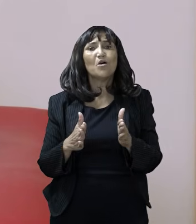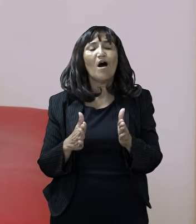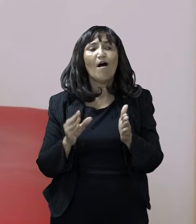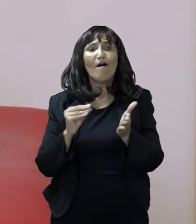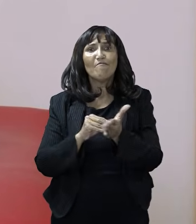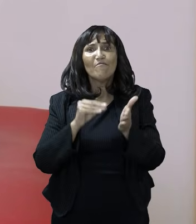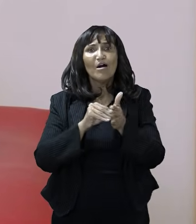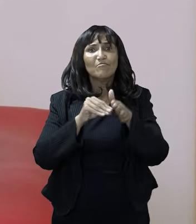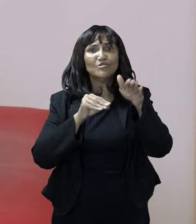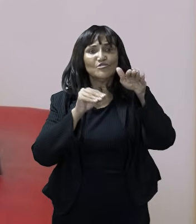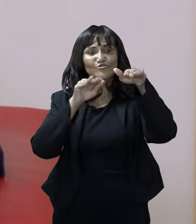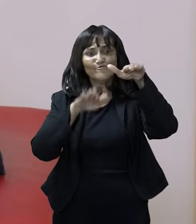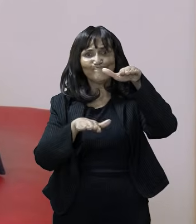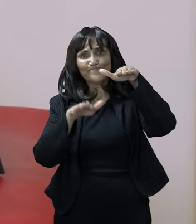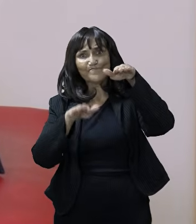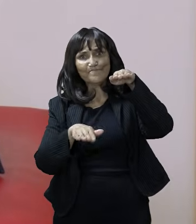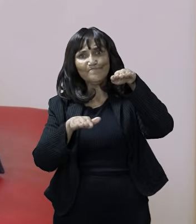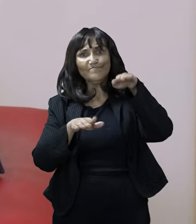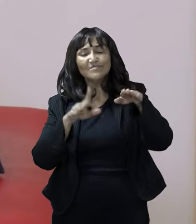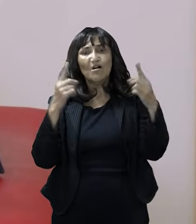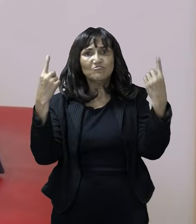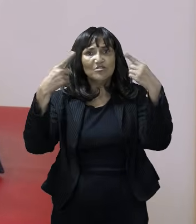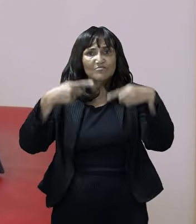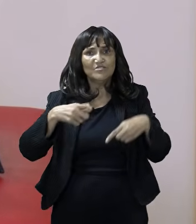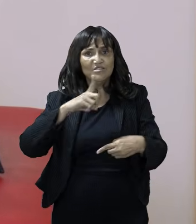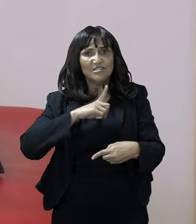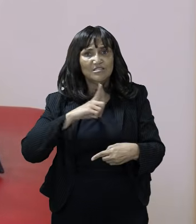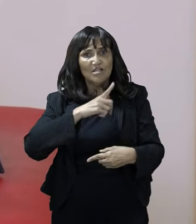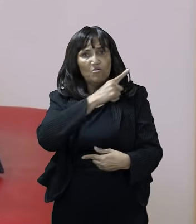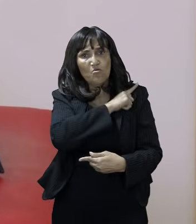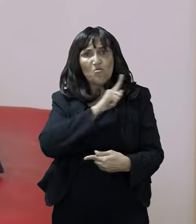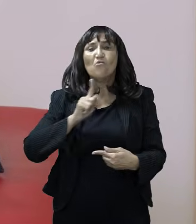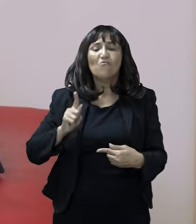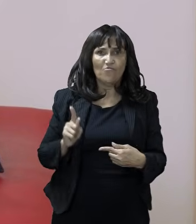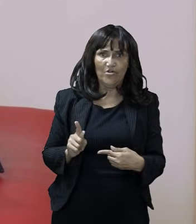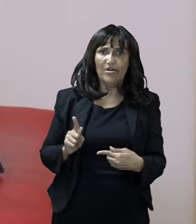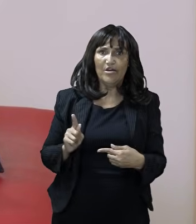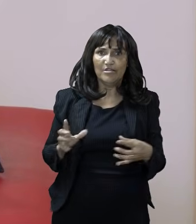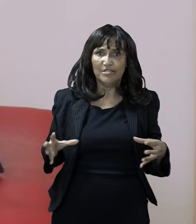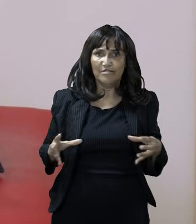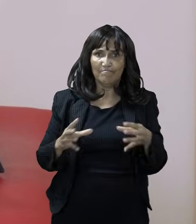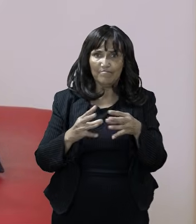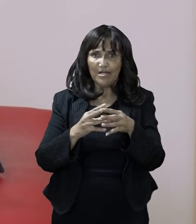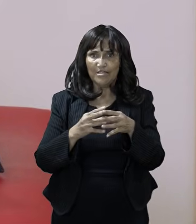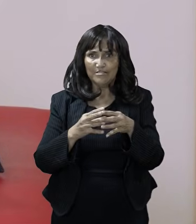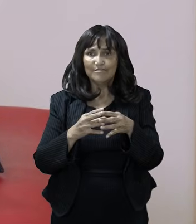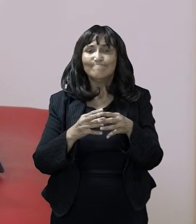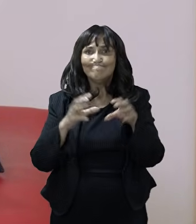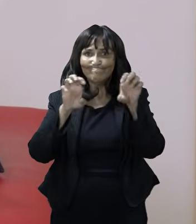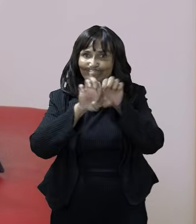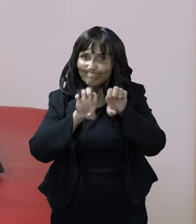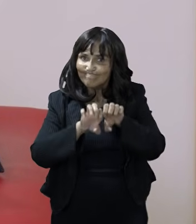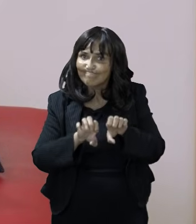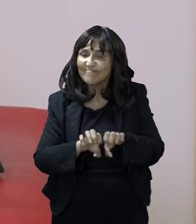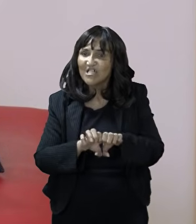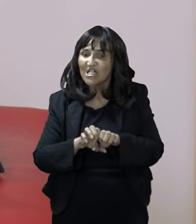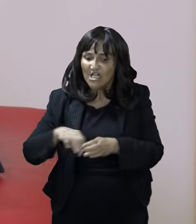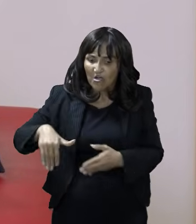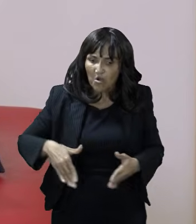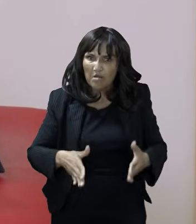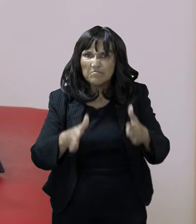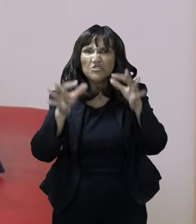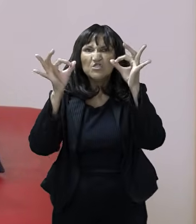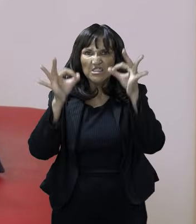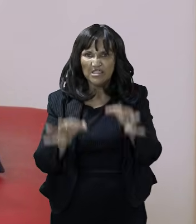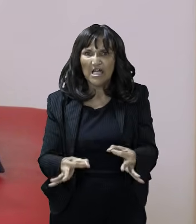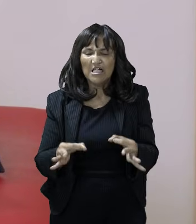desigualdade. Então, é um desafio que tem o governo, que o governo é mais conjuntural, que está no caminho certo, que tem muita